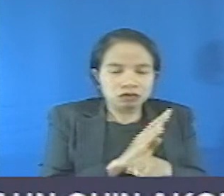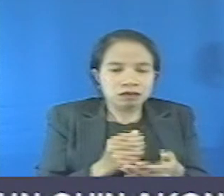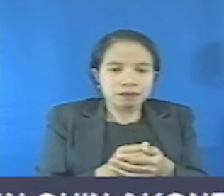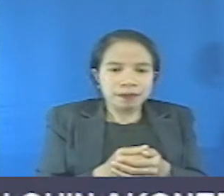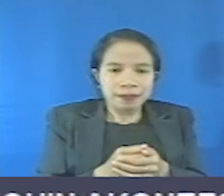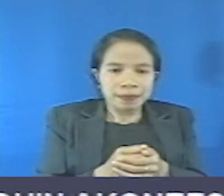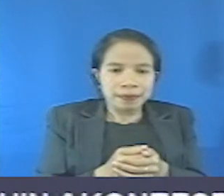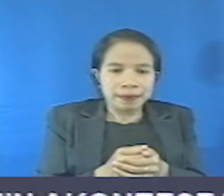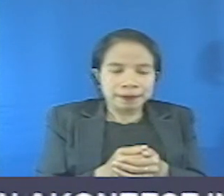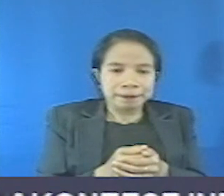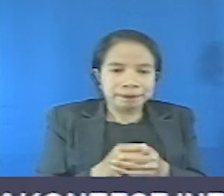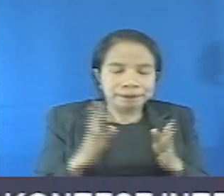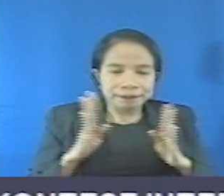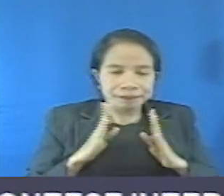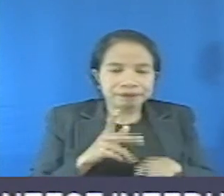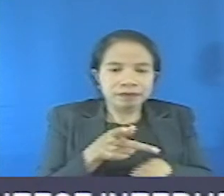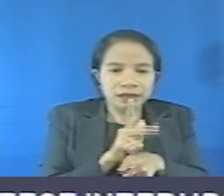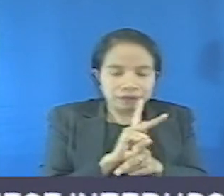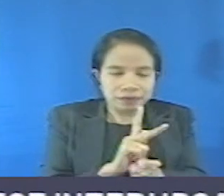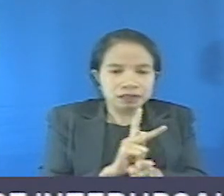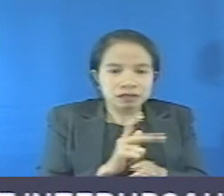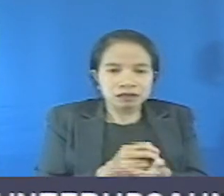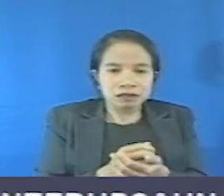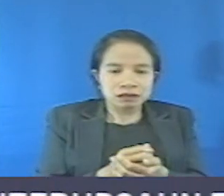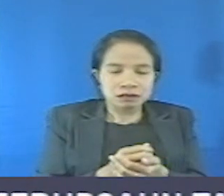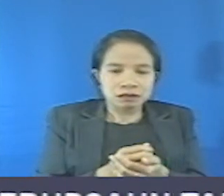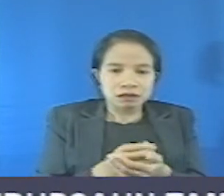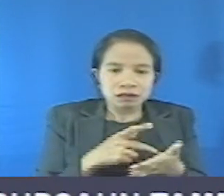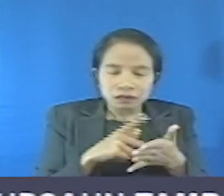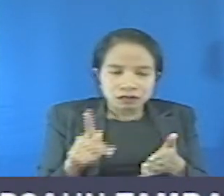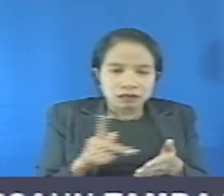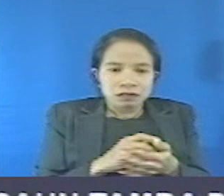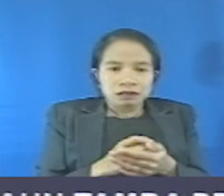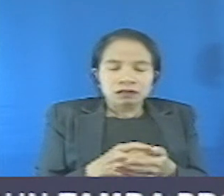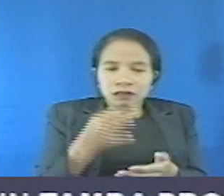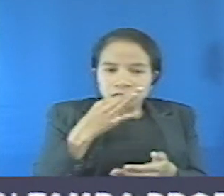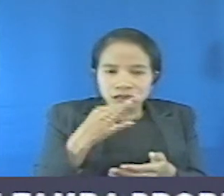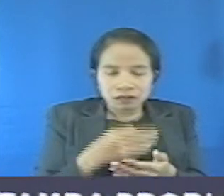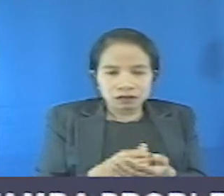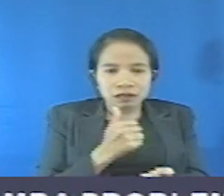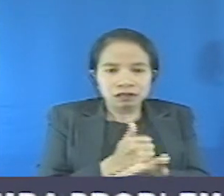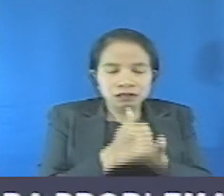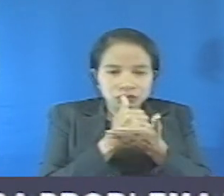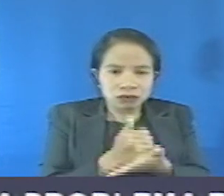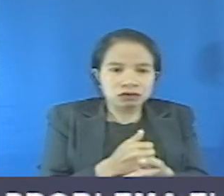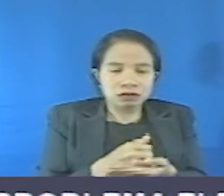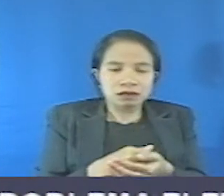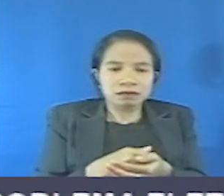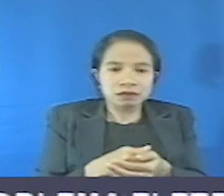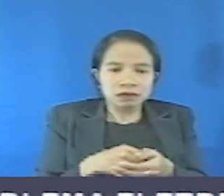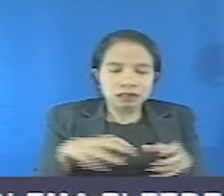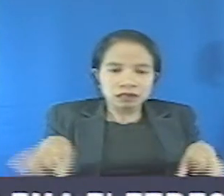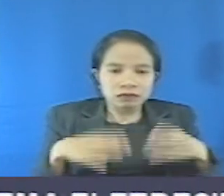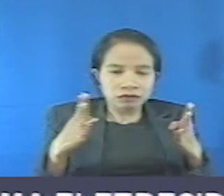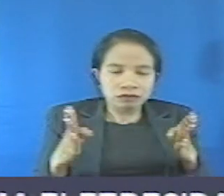emprego, moratório crédito, isenção propinas, aquisição alimento, apoio a profissional linha frente